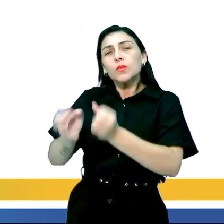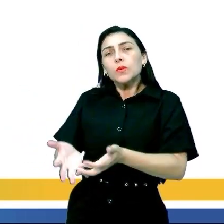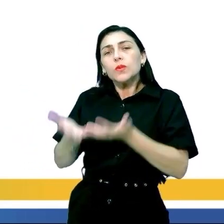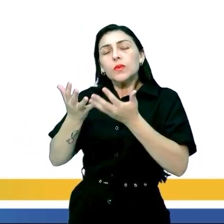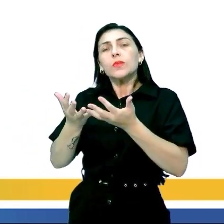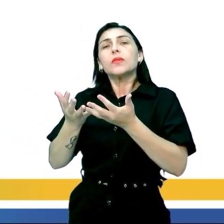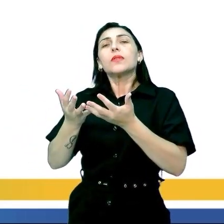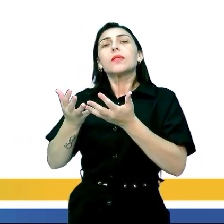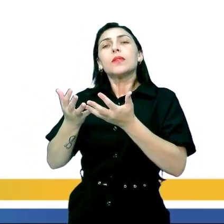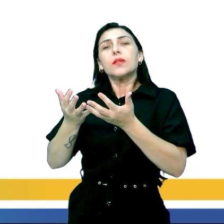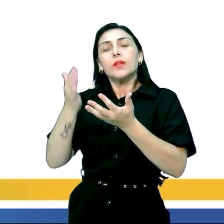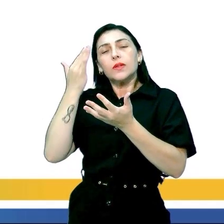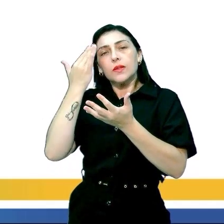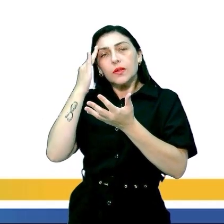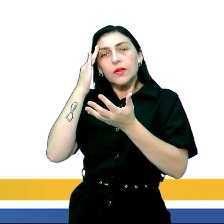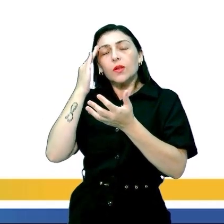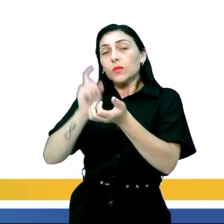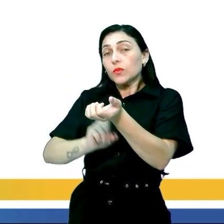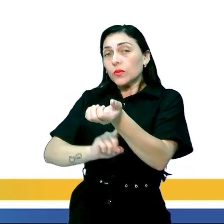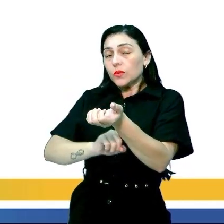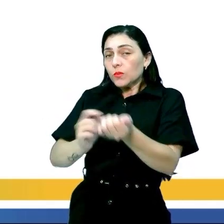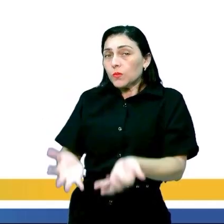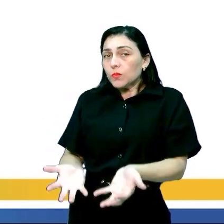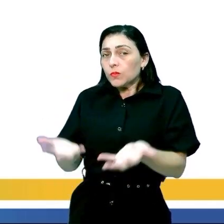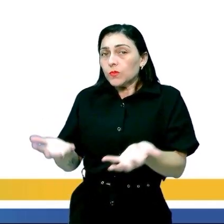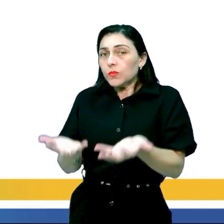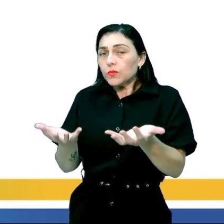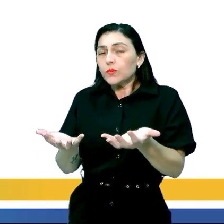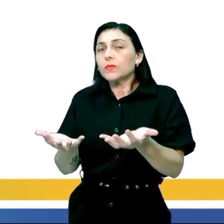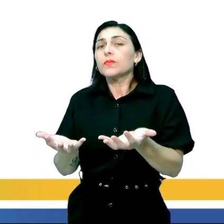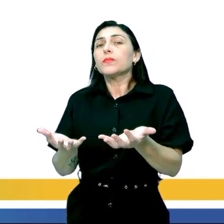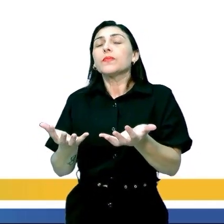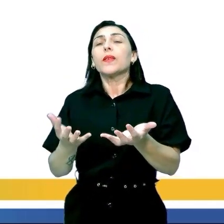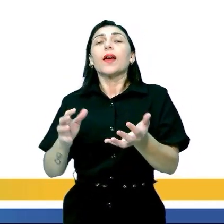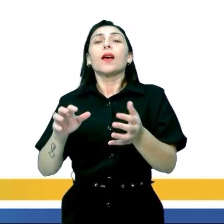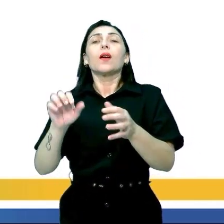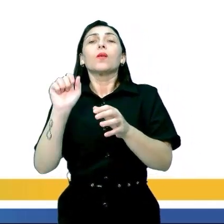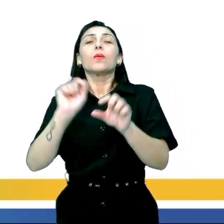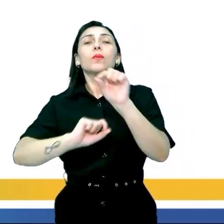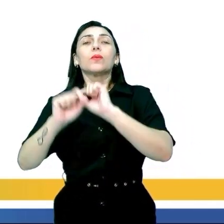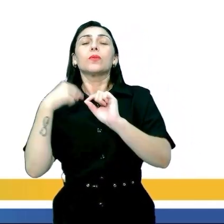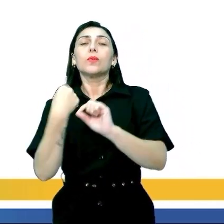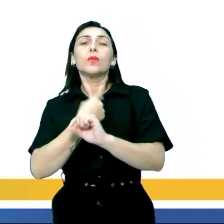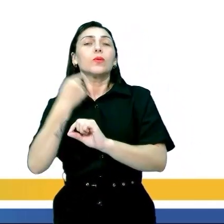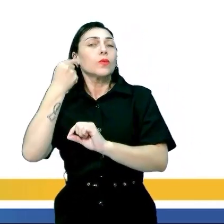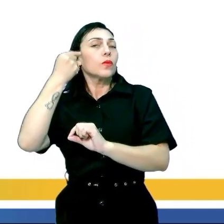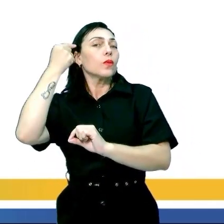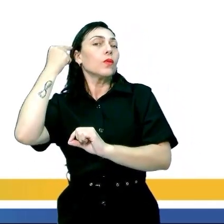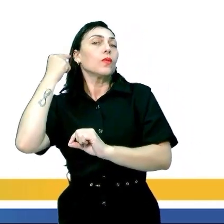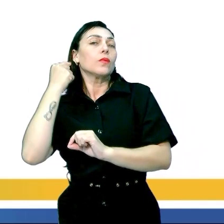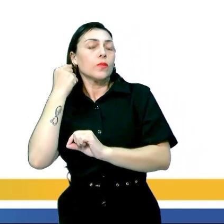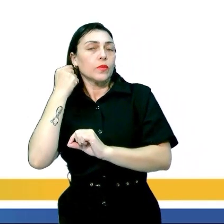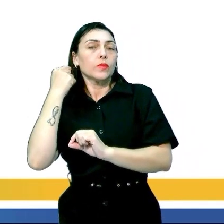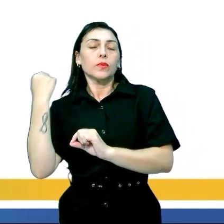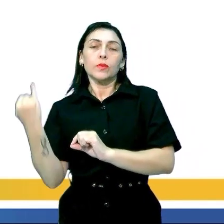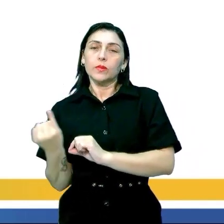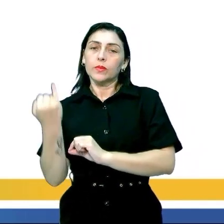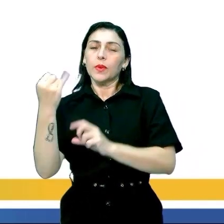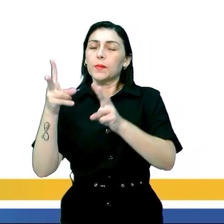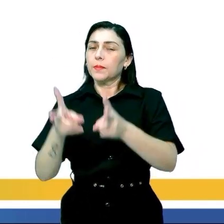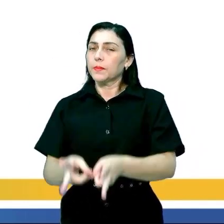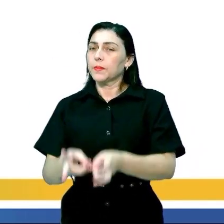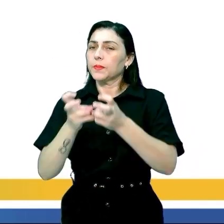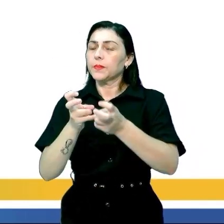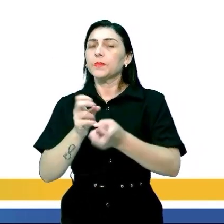mecânicos traduzidos em impulsos nervosos, tá? Então, essa aí é a anatomia do nosso ouvido. Uma coisa interessante, pessoal, perceba